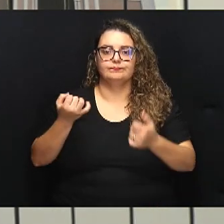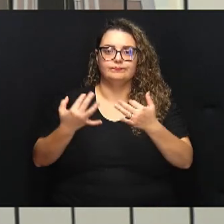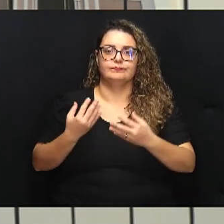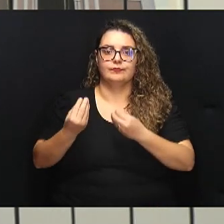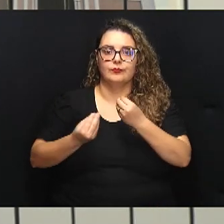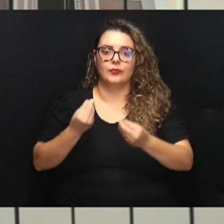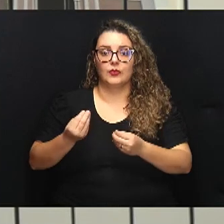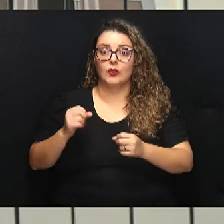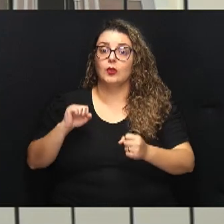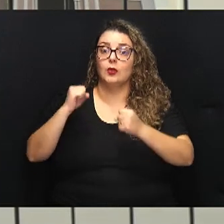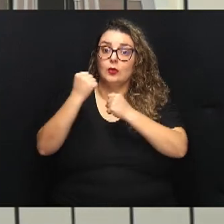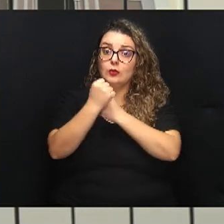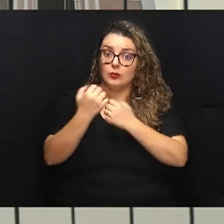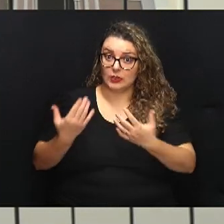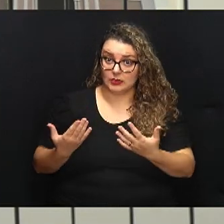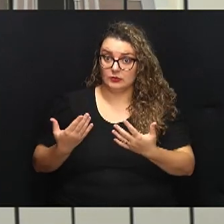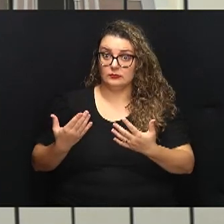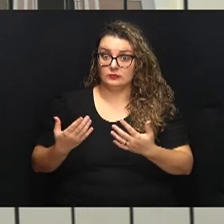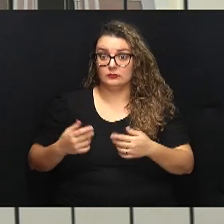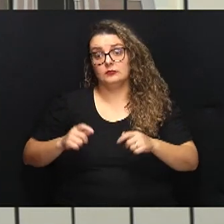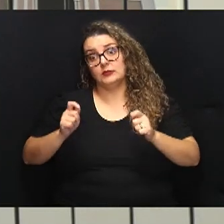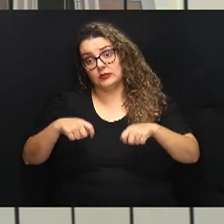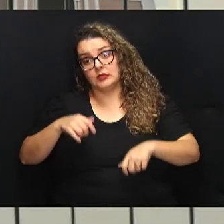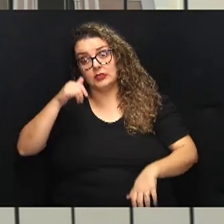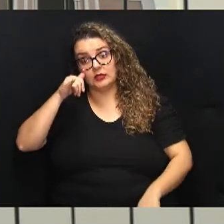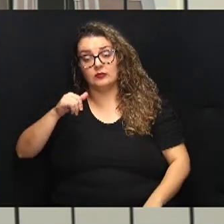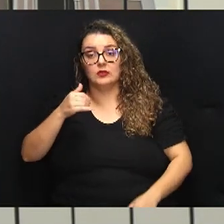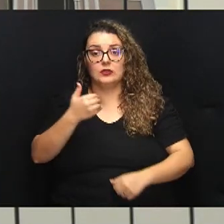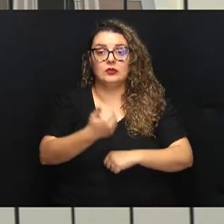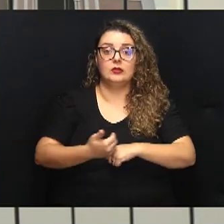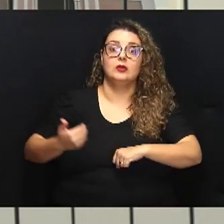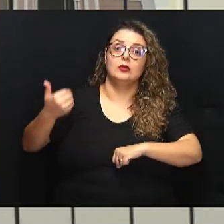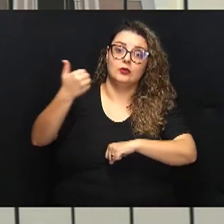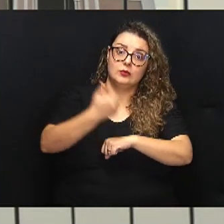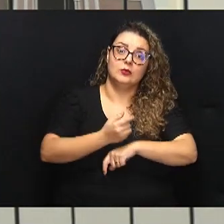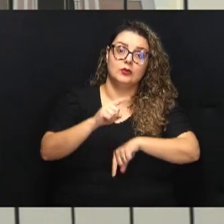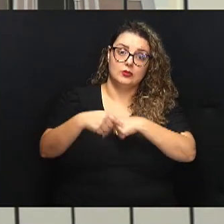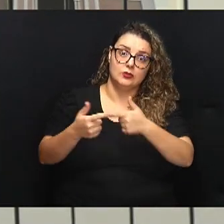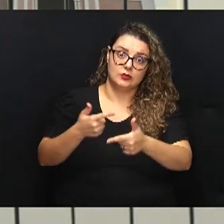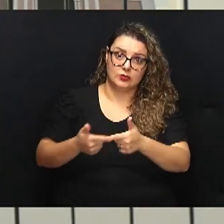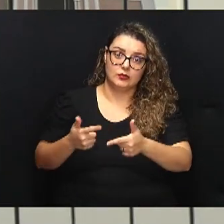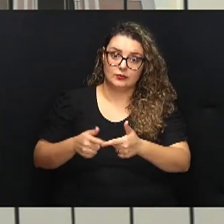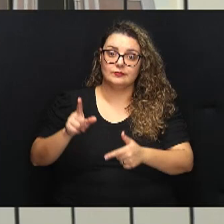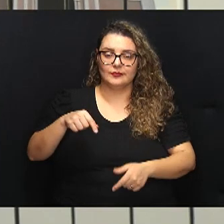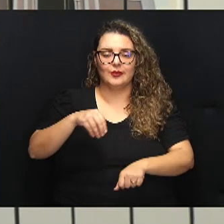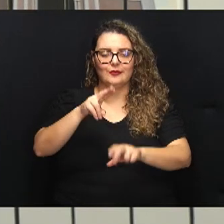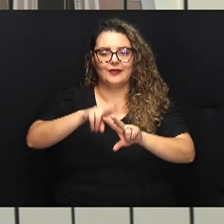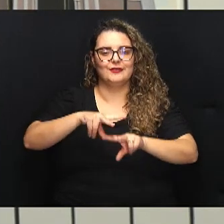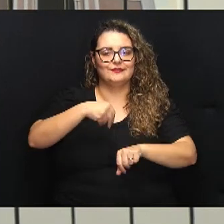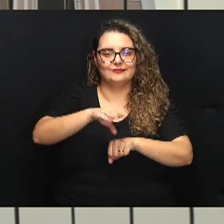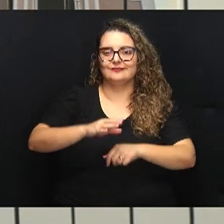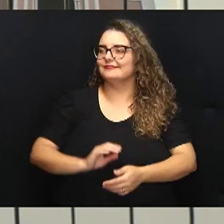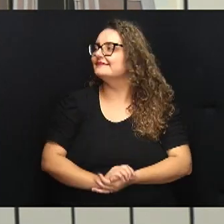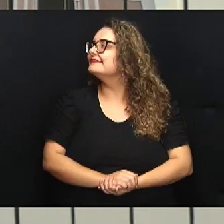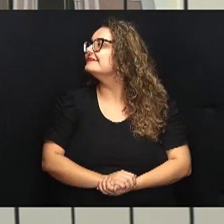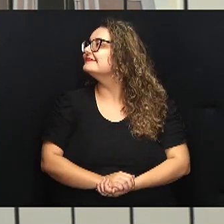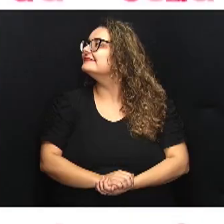pode proteger e assim evitar golpes e outros problemas. É o Fica a Dica.